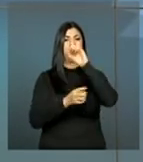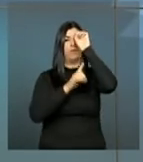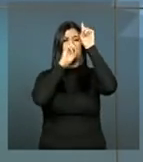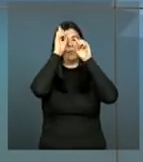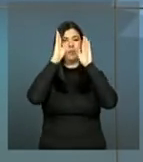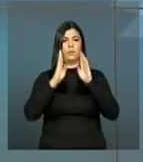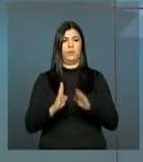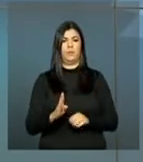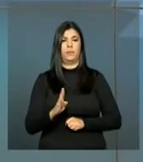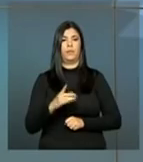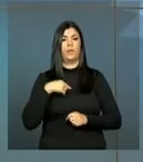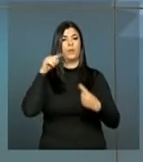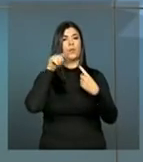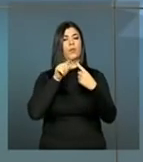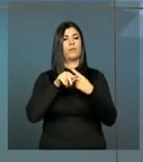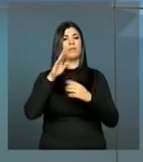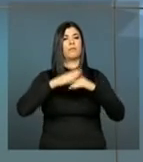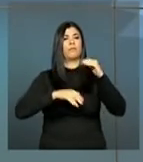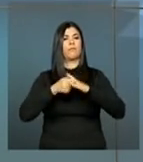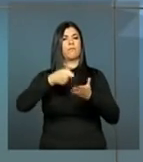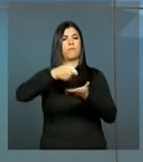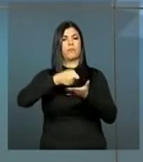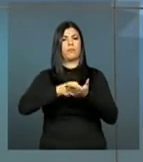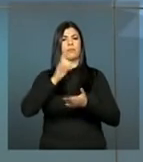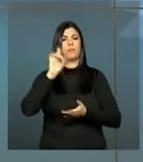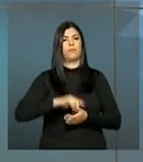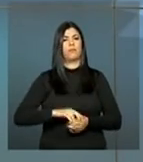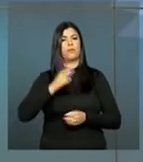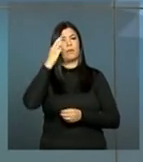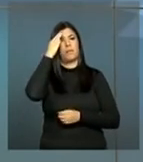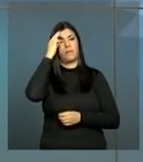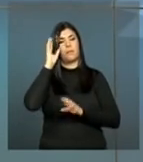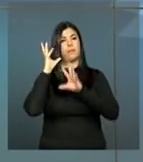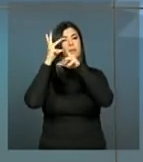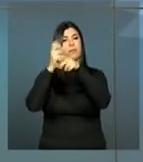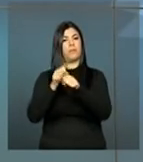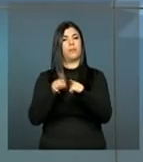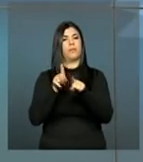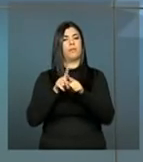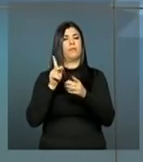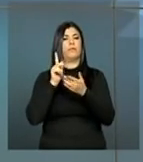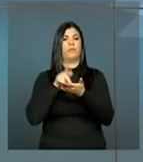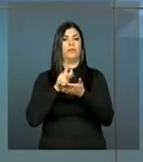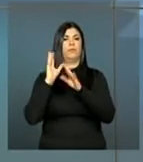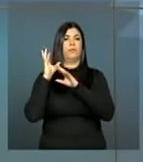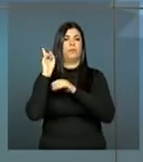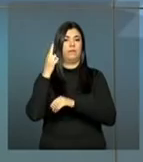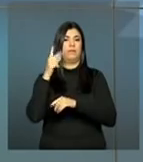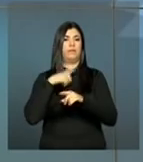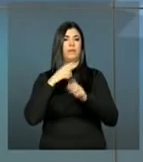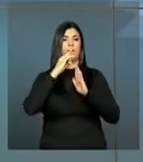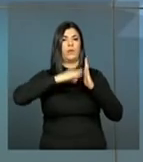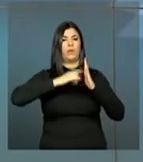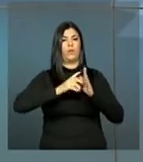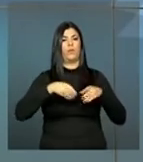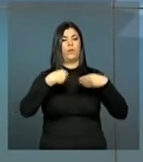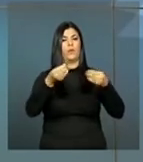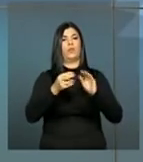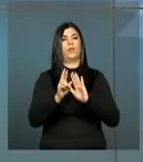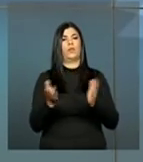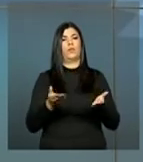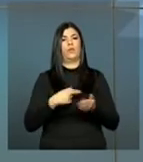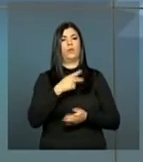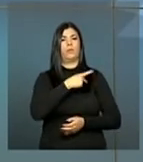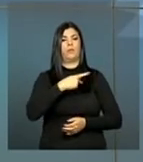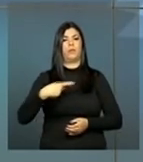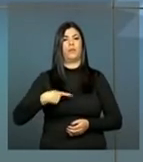brasileiras o objetivo foi efetivar o direito à memória e à verdade histórica o documento também será entregue hoje aos presidentes